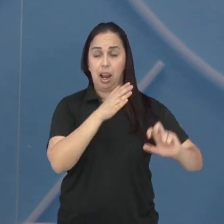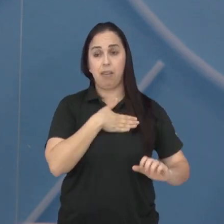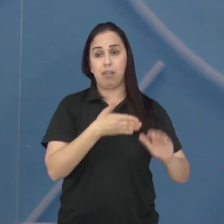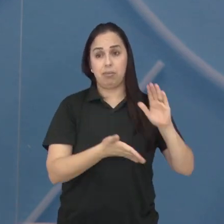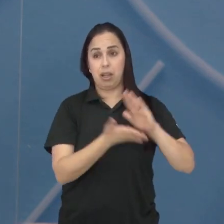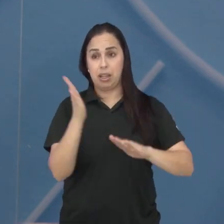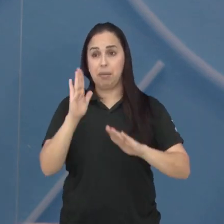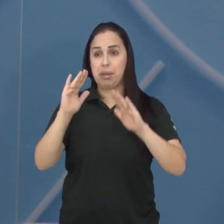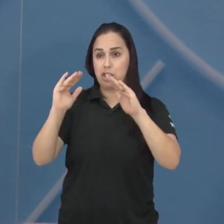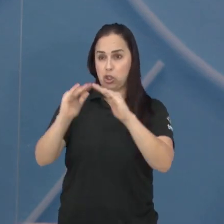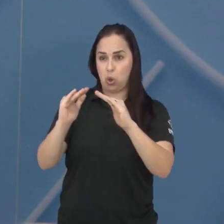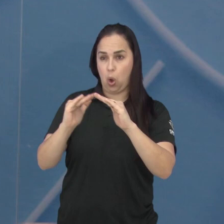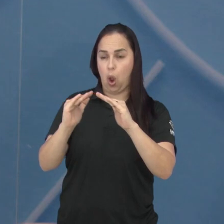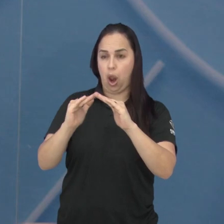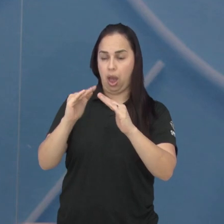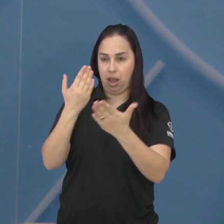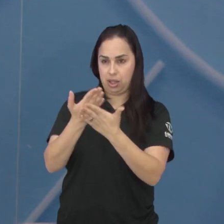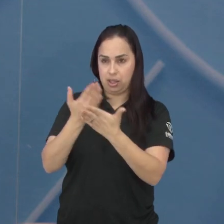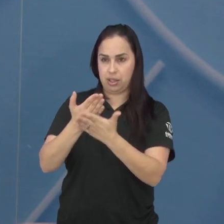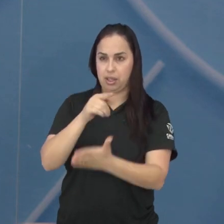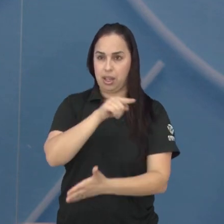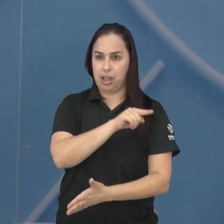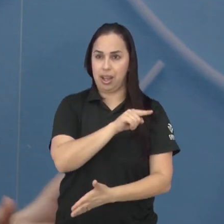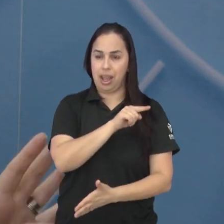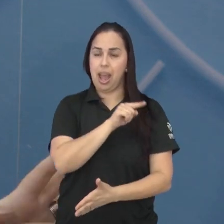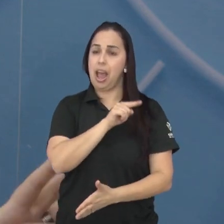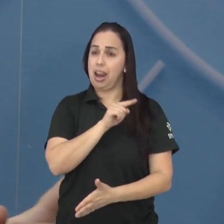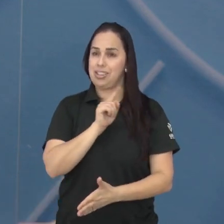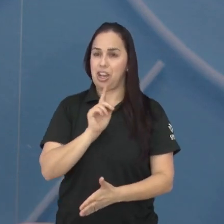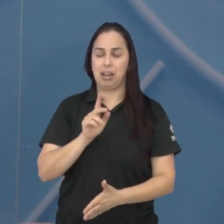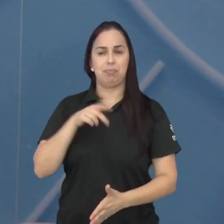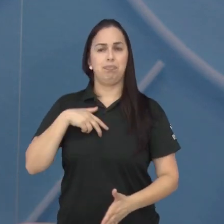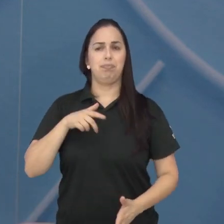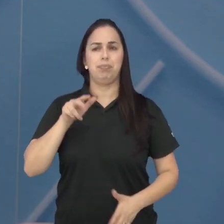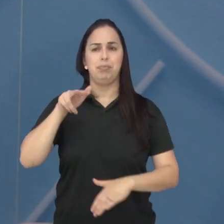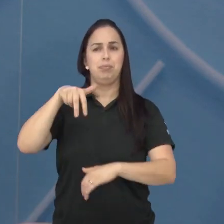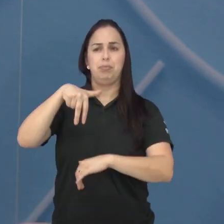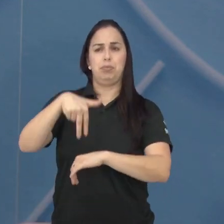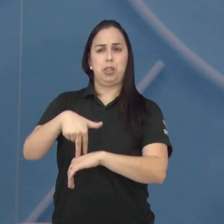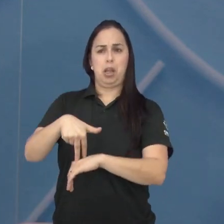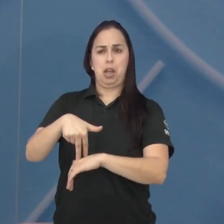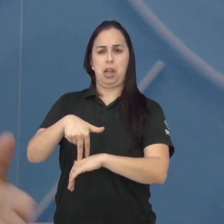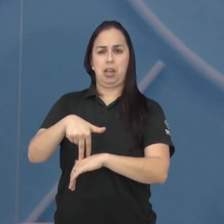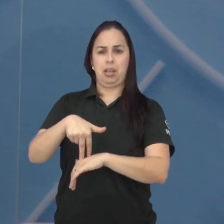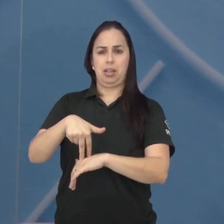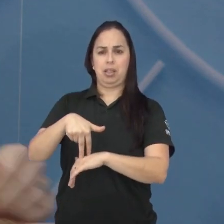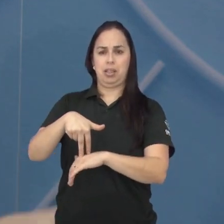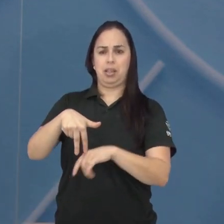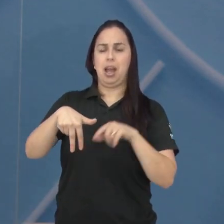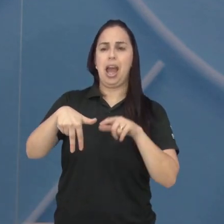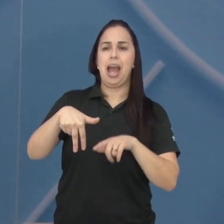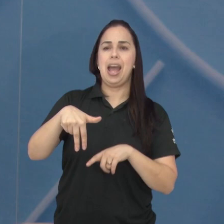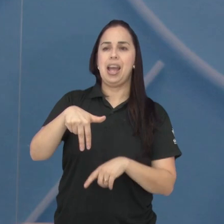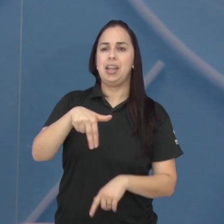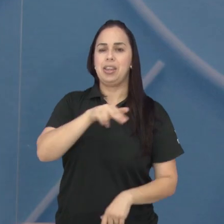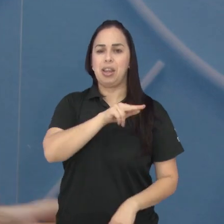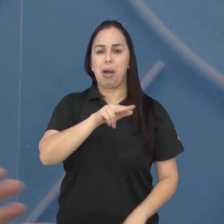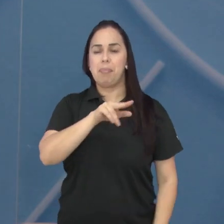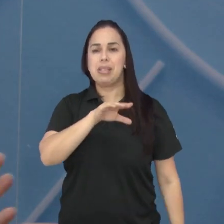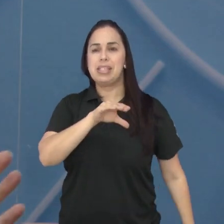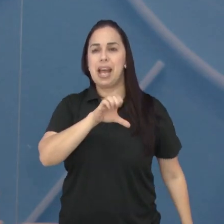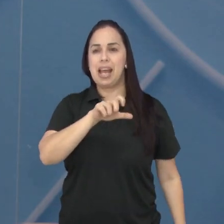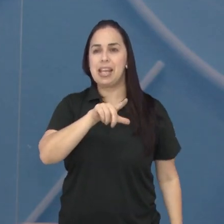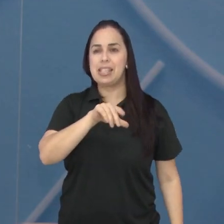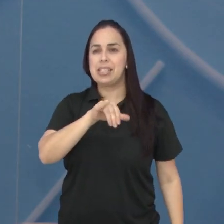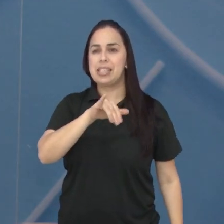para a escola e ela já é uma menina meio rebelde, assim. Por quê? Lá vai a Cecília que